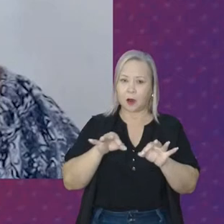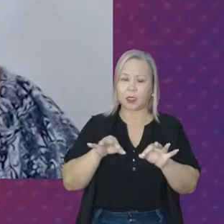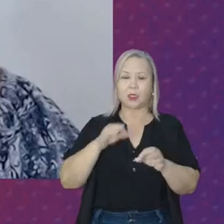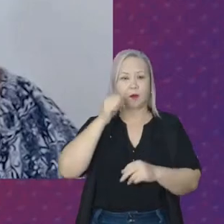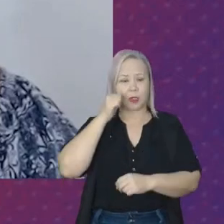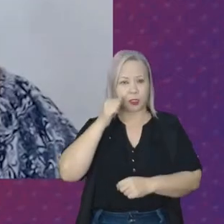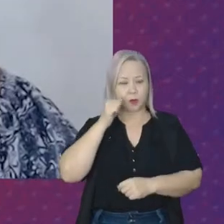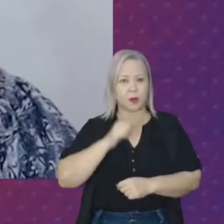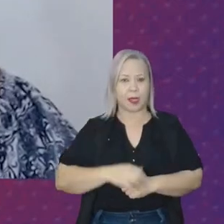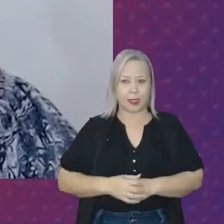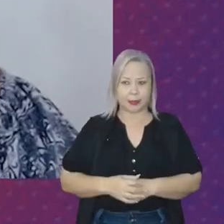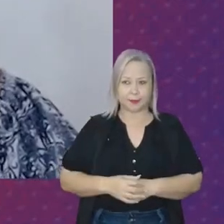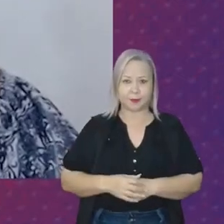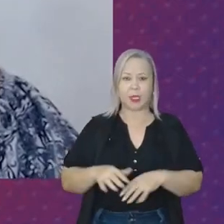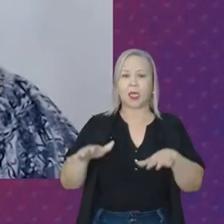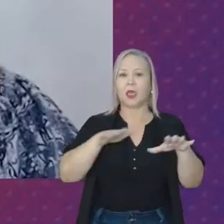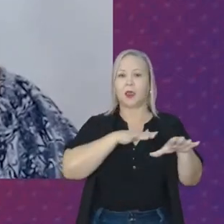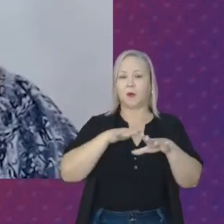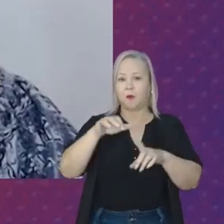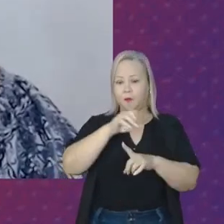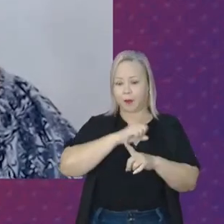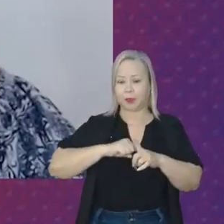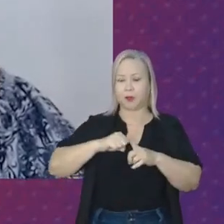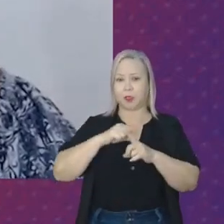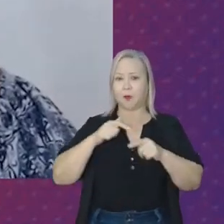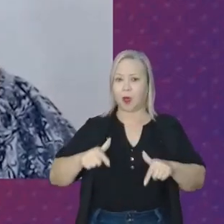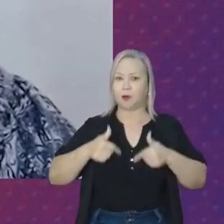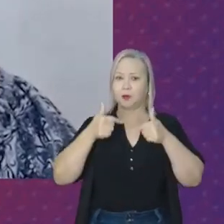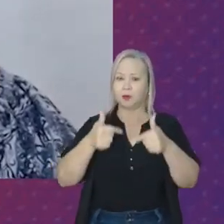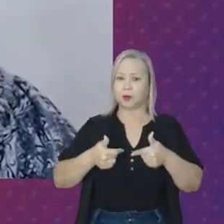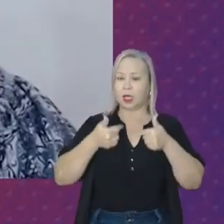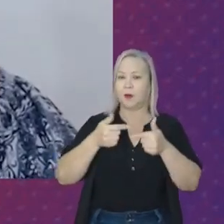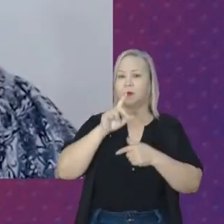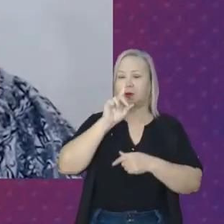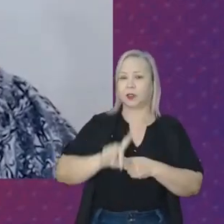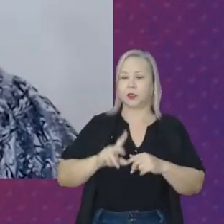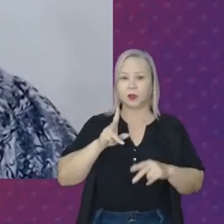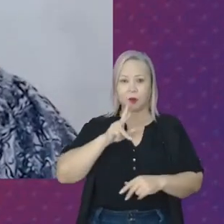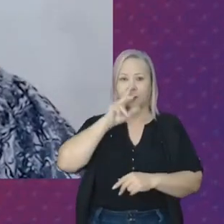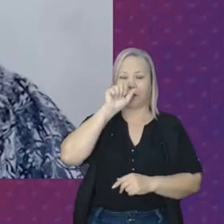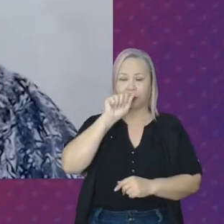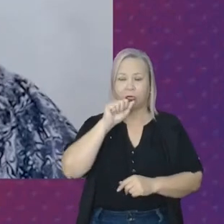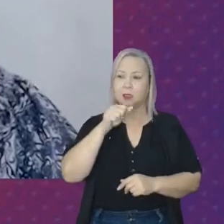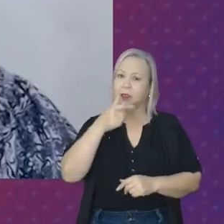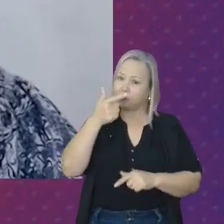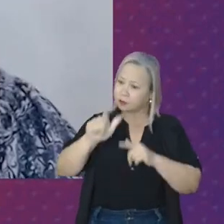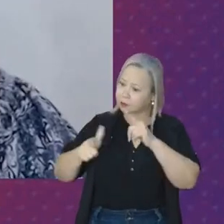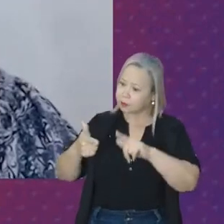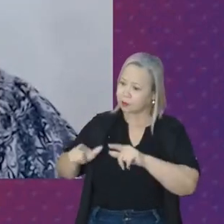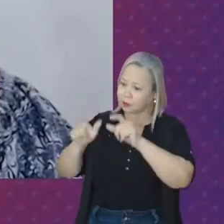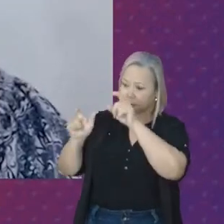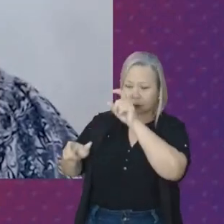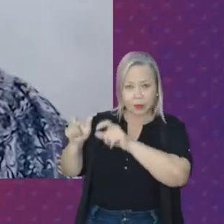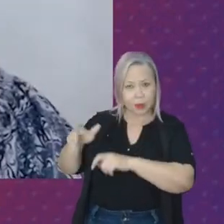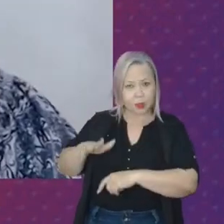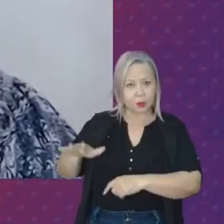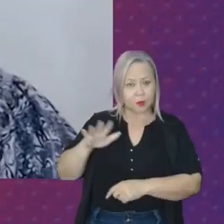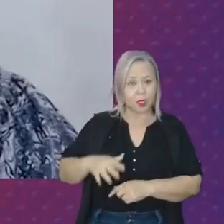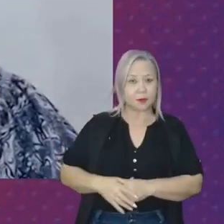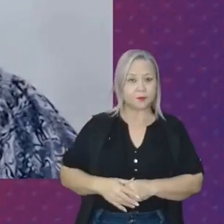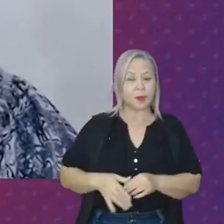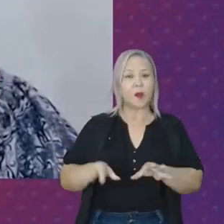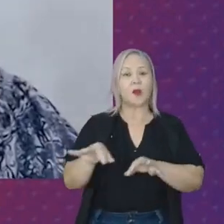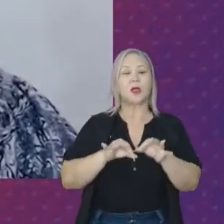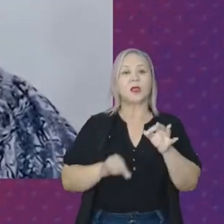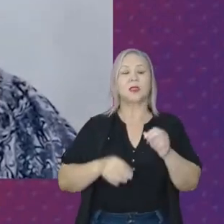mulheres em movimento social para lutar pelos seus direitos e fortalecer umas às outras, a construção de políticas